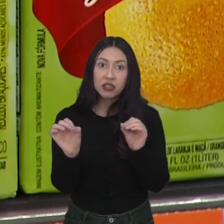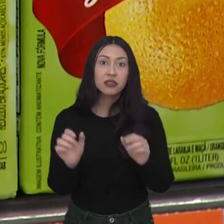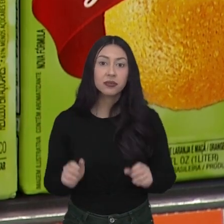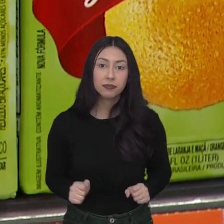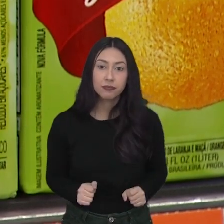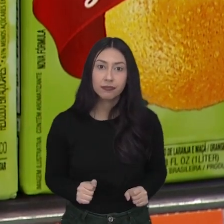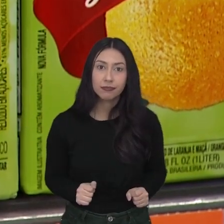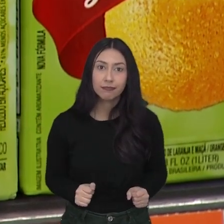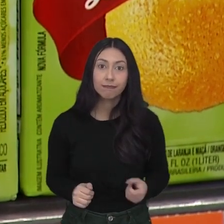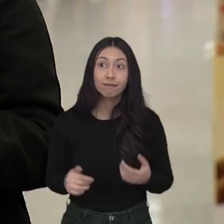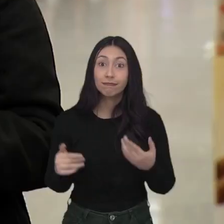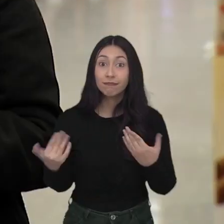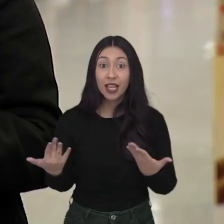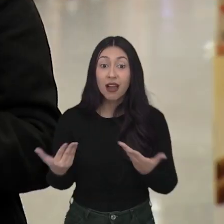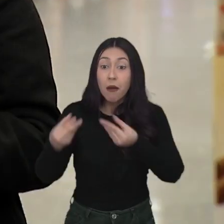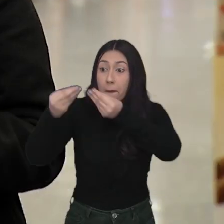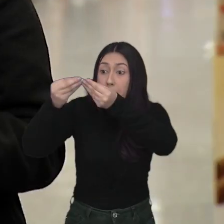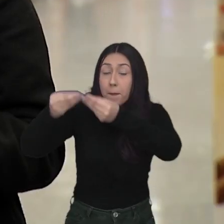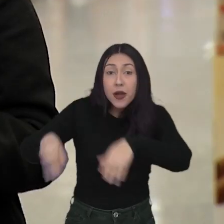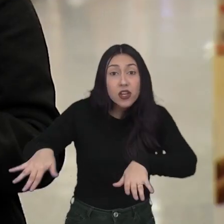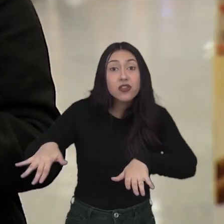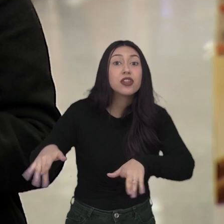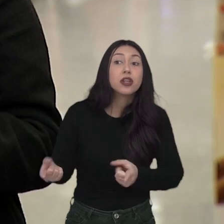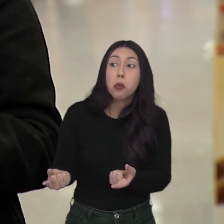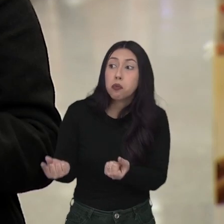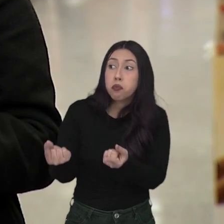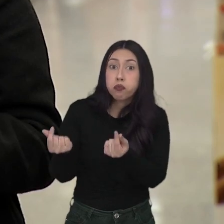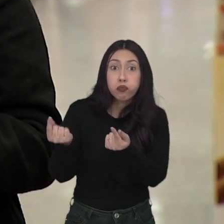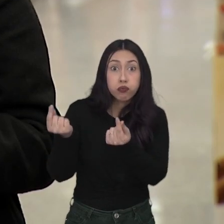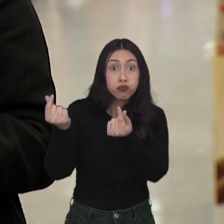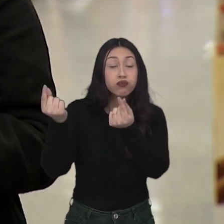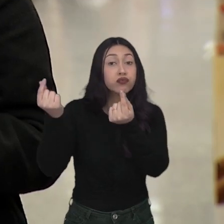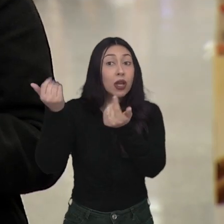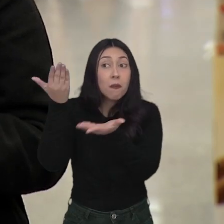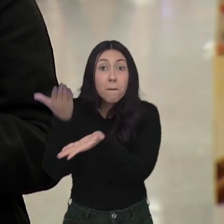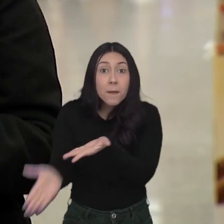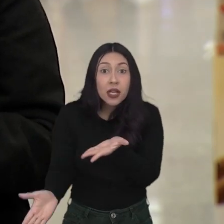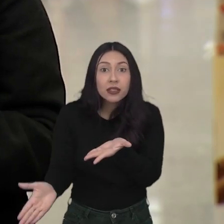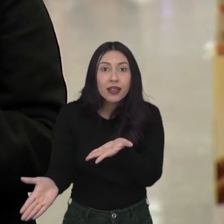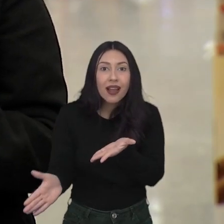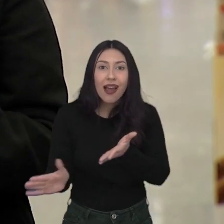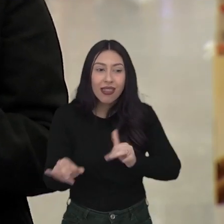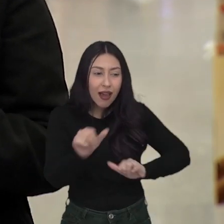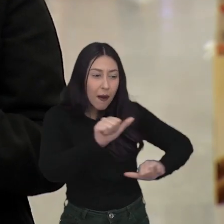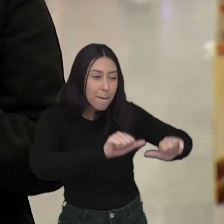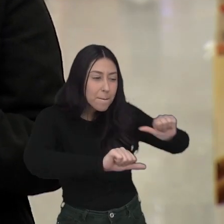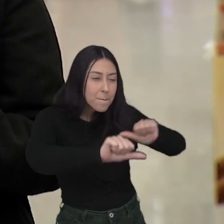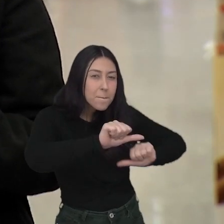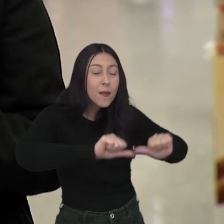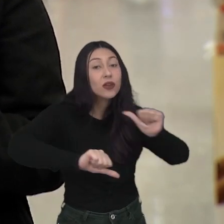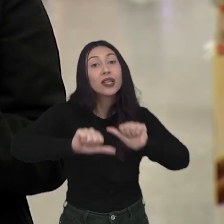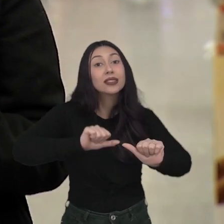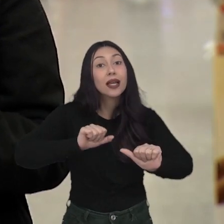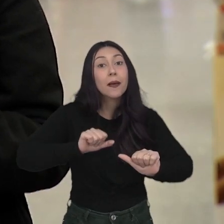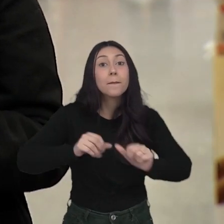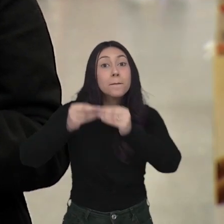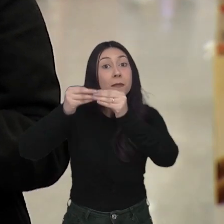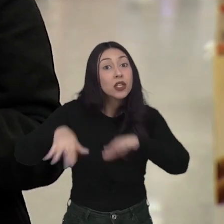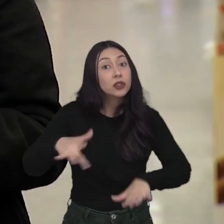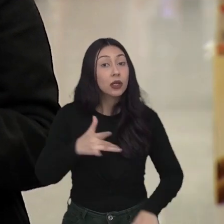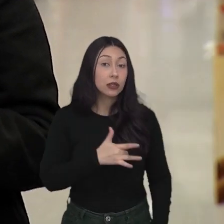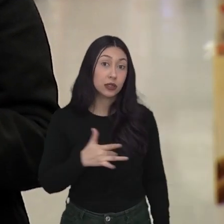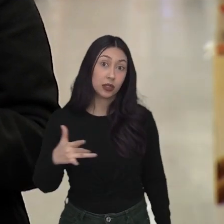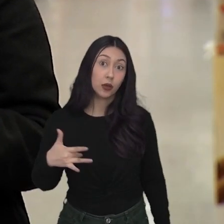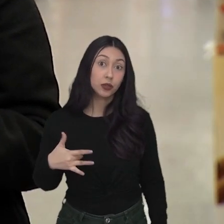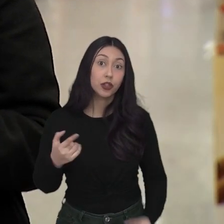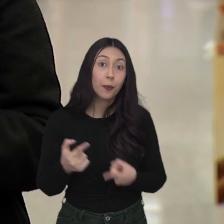pelo consumidor. Além do prejuízo anual de 200 bilhões de reais, essas alterações intencionais também são um